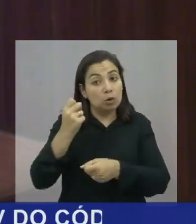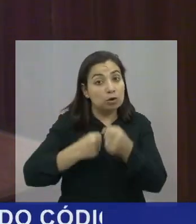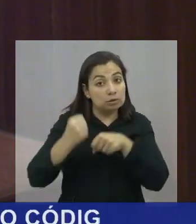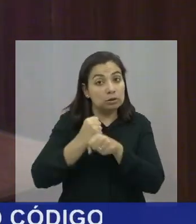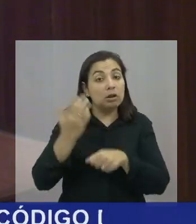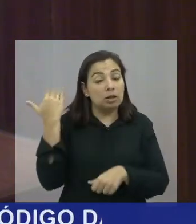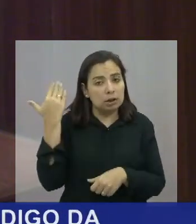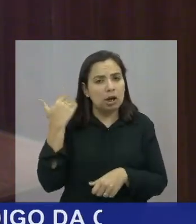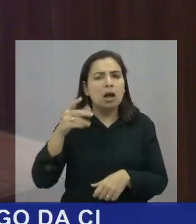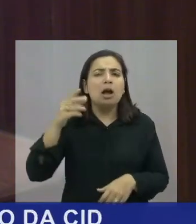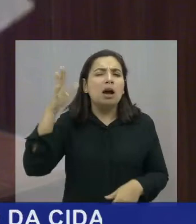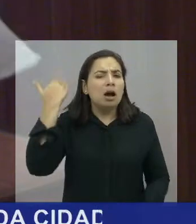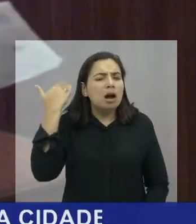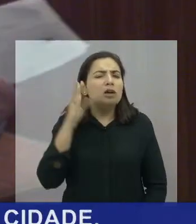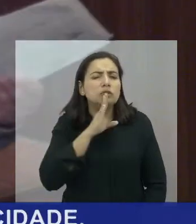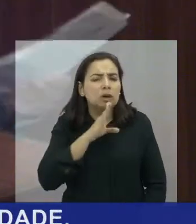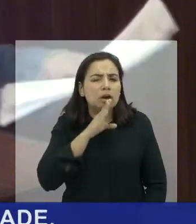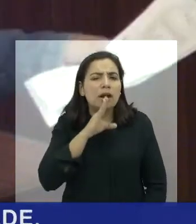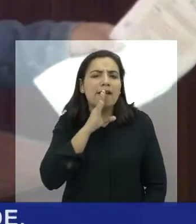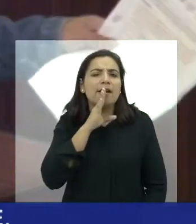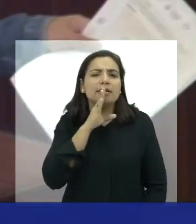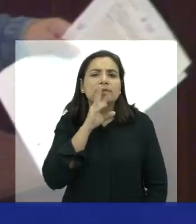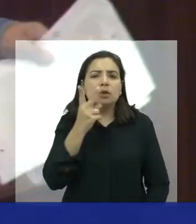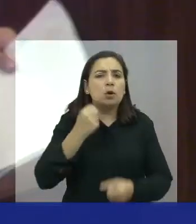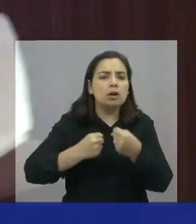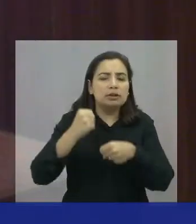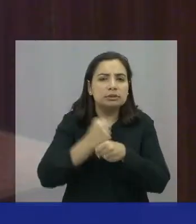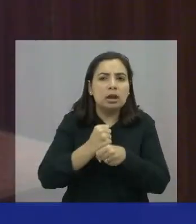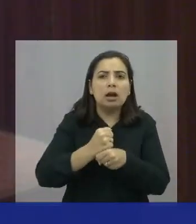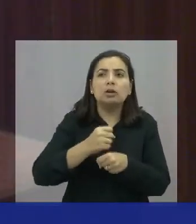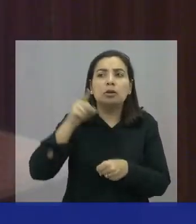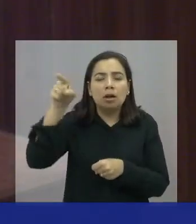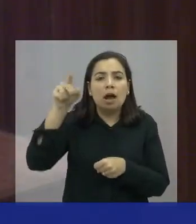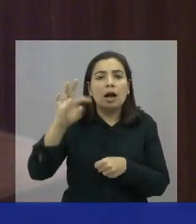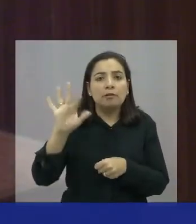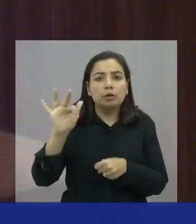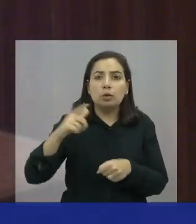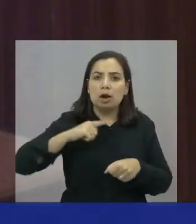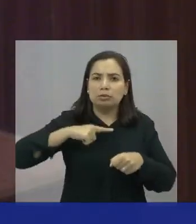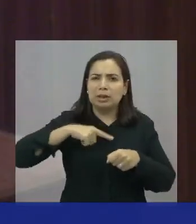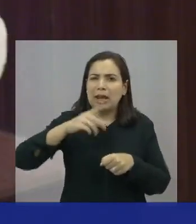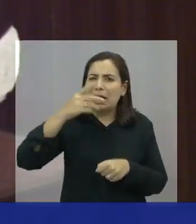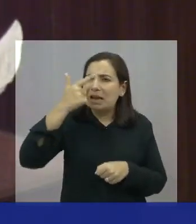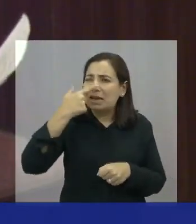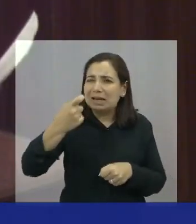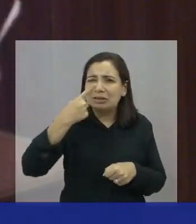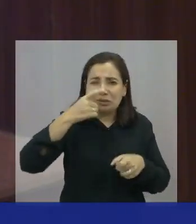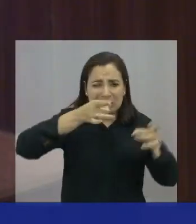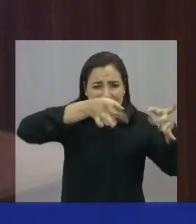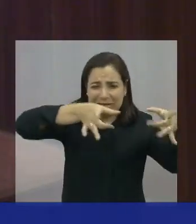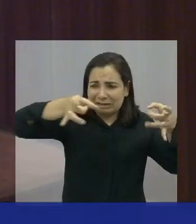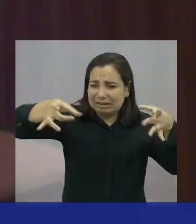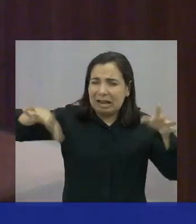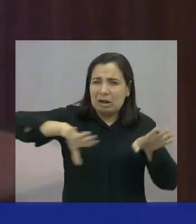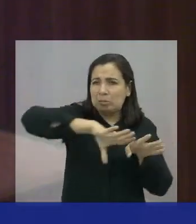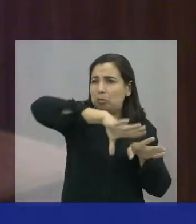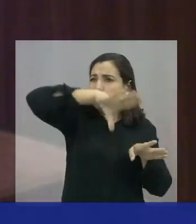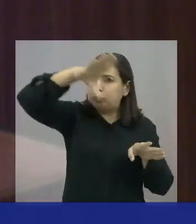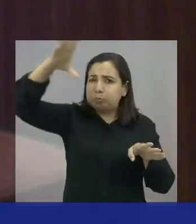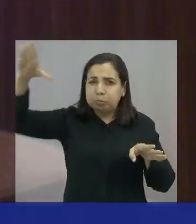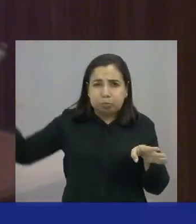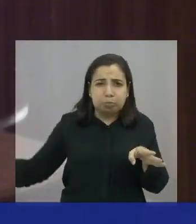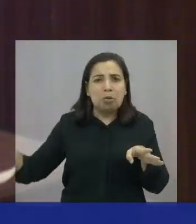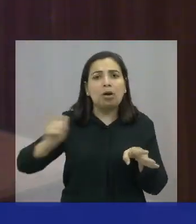Quem conheceu a Praia do Futuro há 2 anos atrás, era um lixão a céu aberto. Todo o canteiro central tinha um saco de lixo. Hoje, quem visita a Praia do